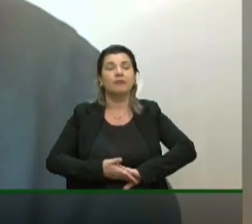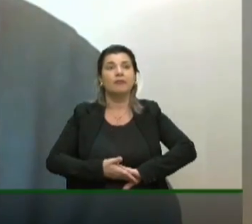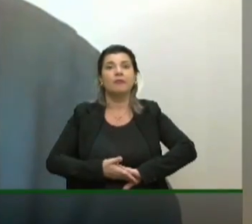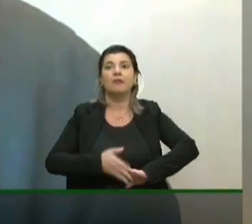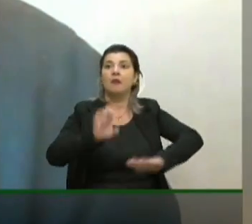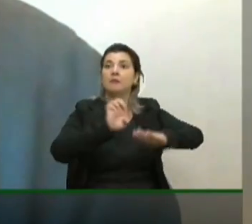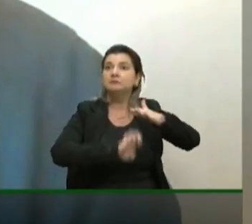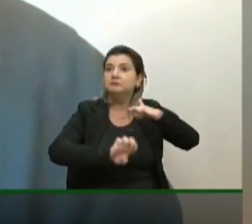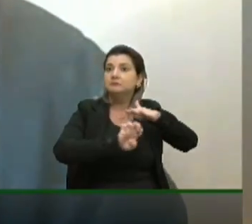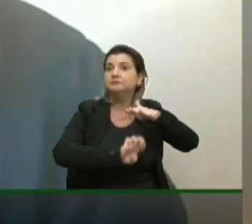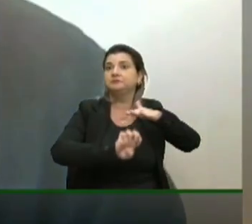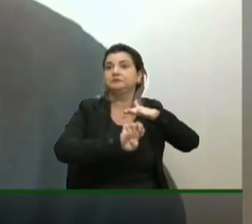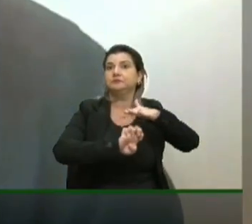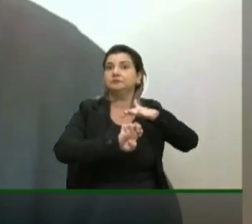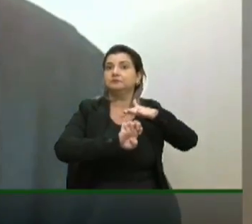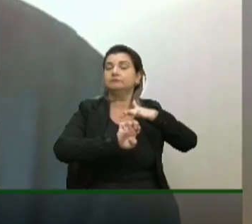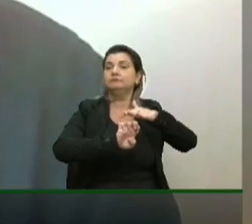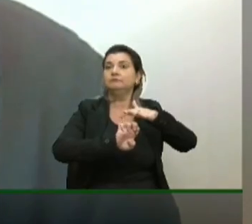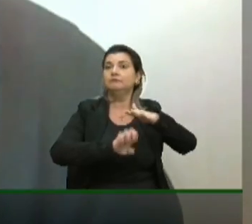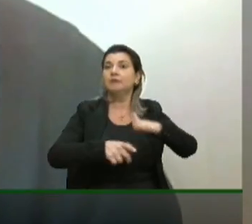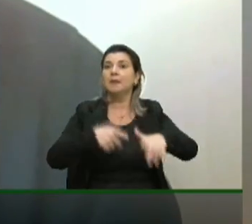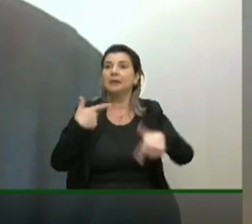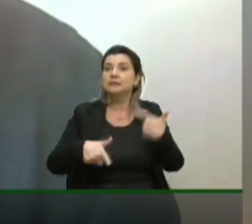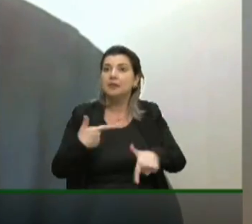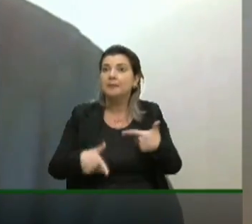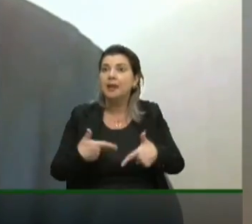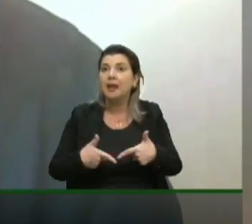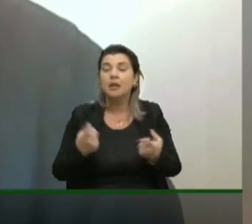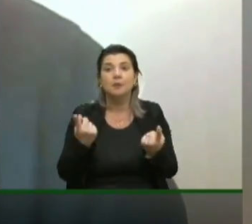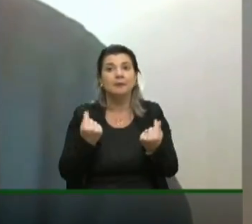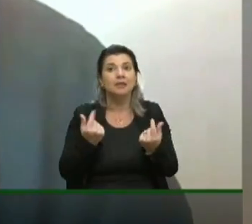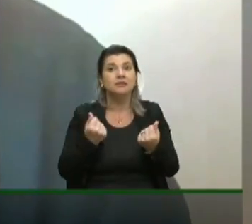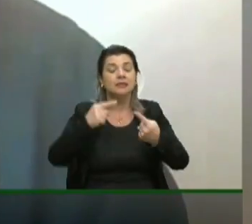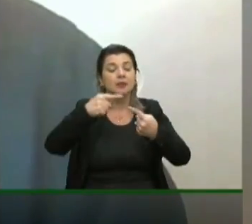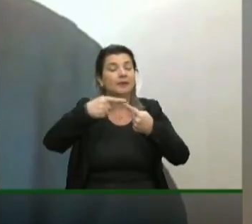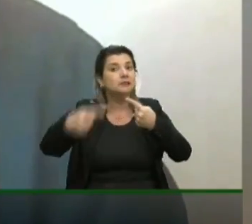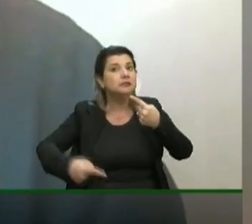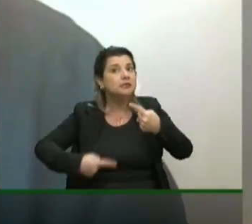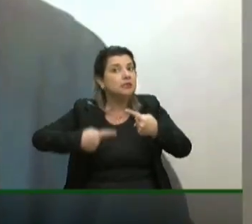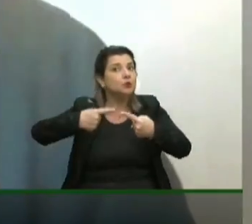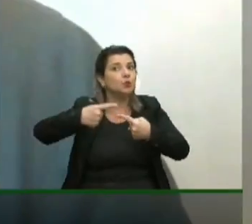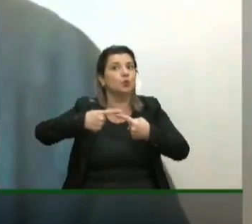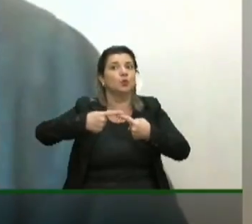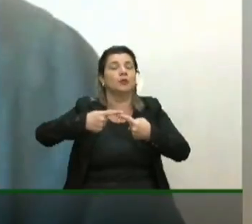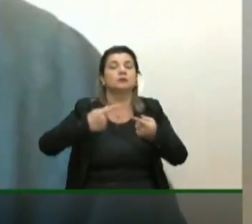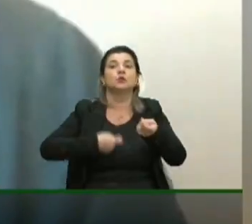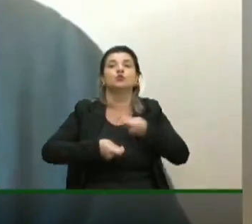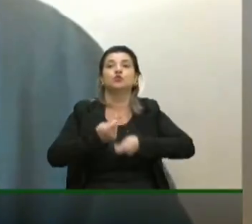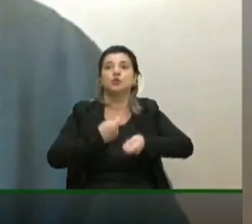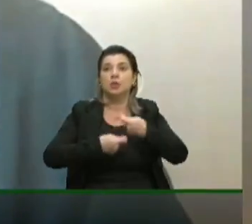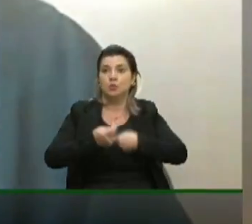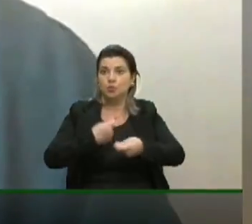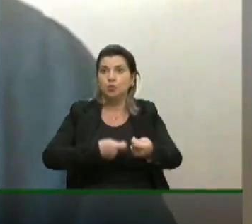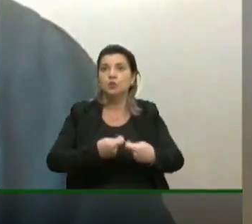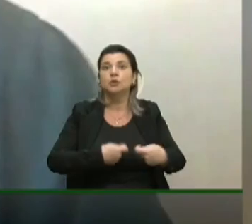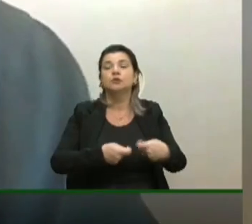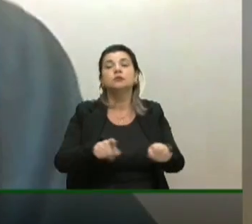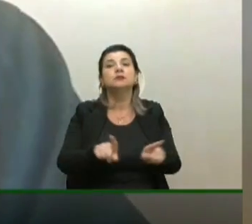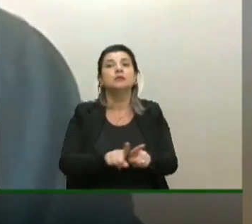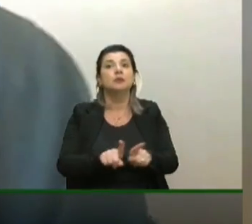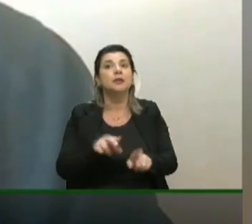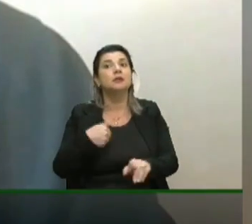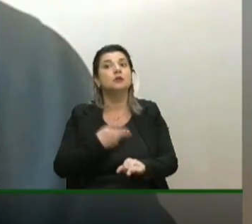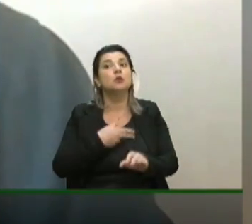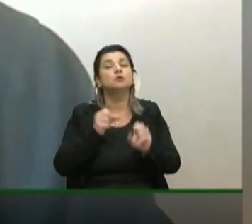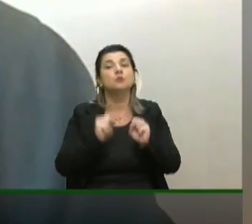Empreendimentos Mais Emprego mais renda mais circulação de recursos e consequentemente que a